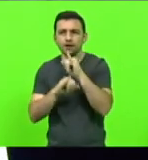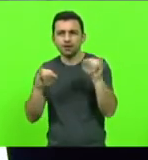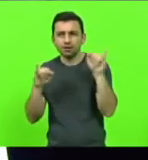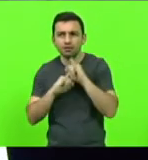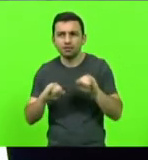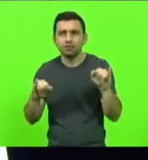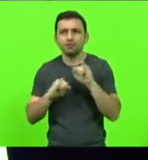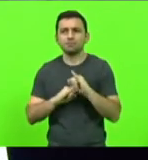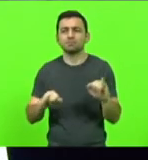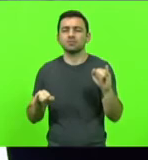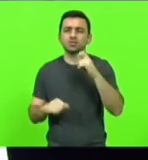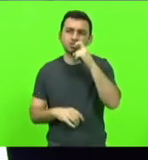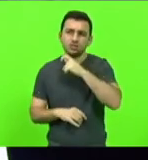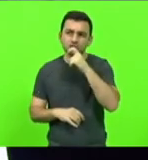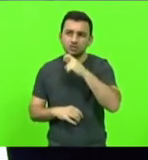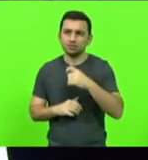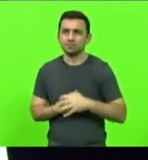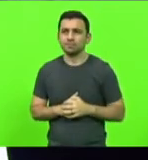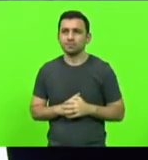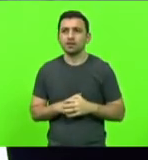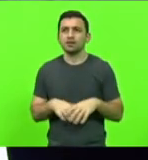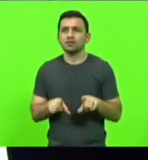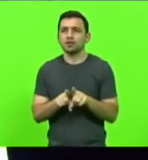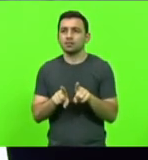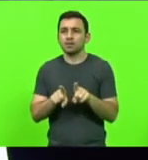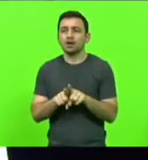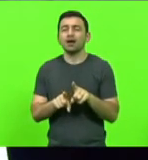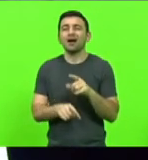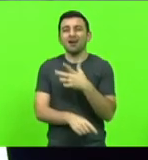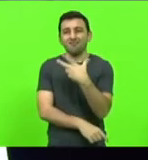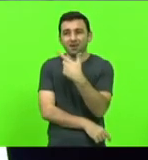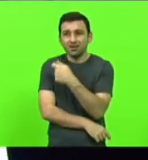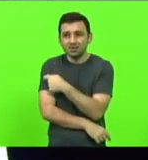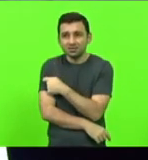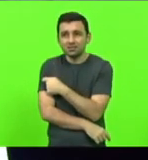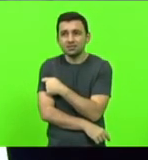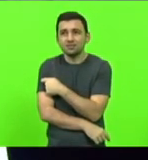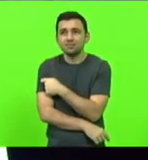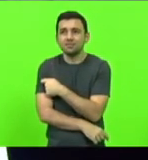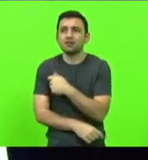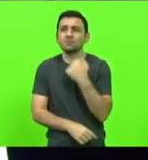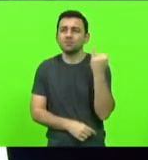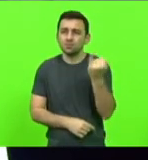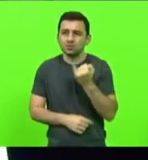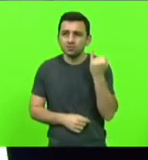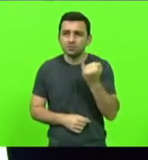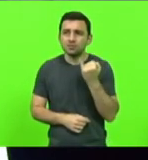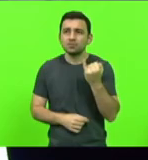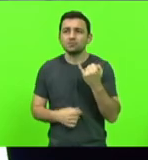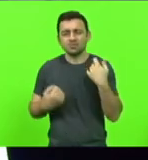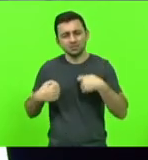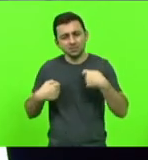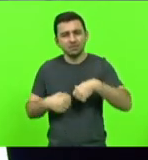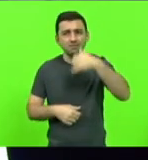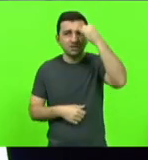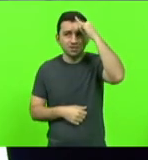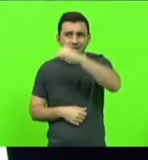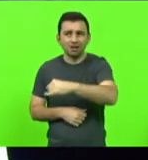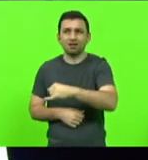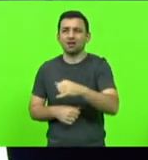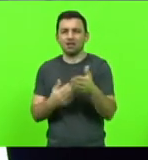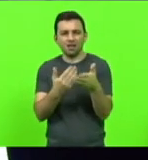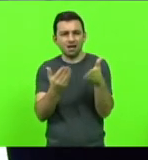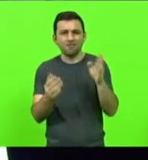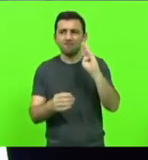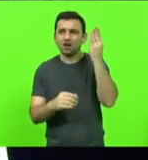espalhamento de fake news, a questão das vacinas, é importante que se combata esses fake news, vacina